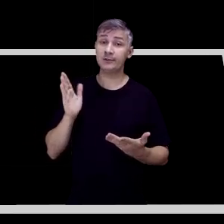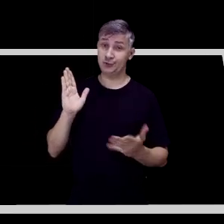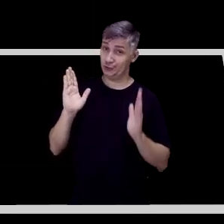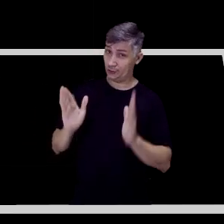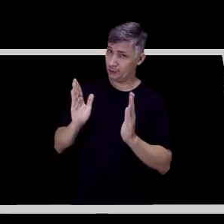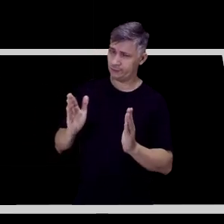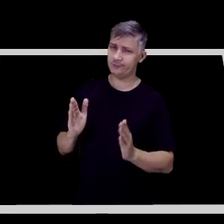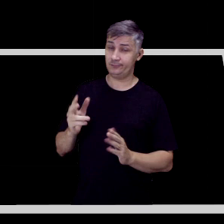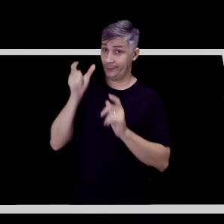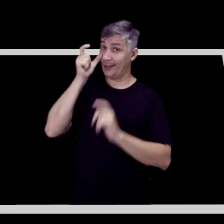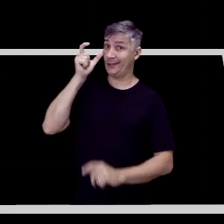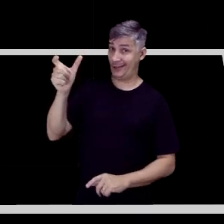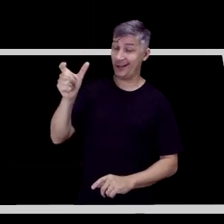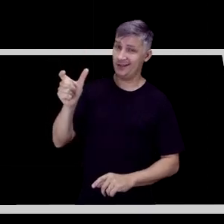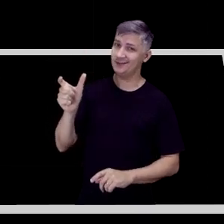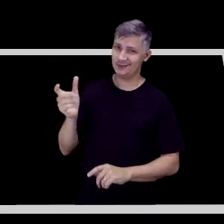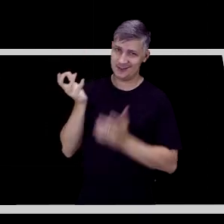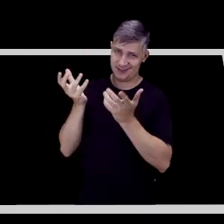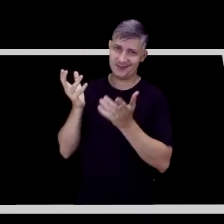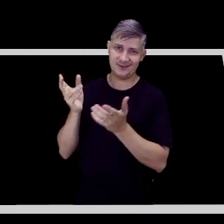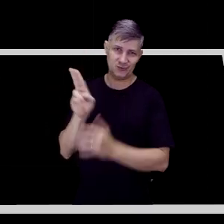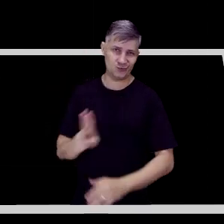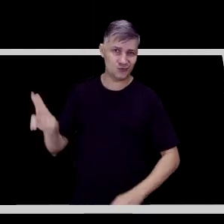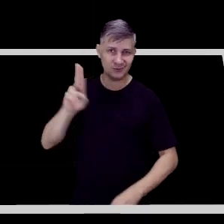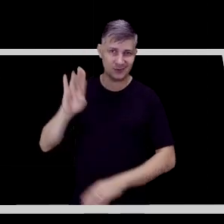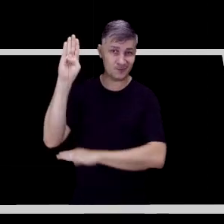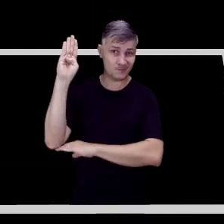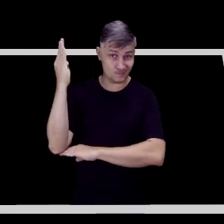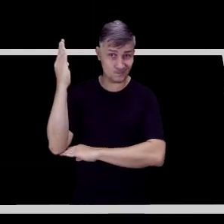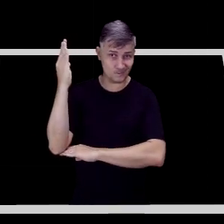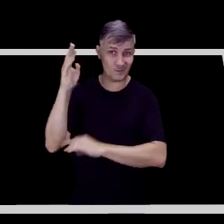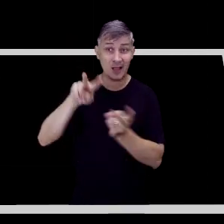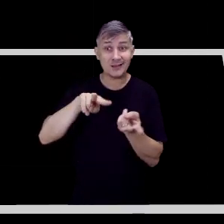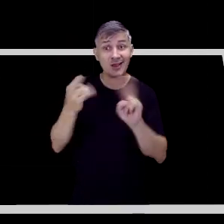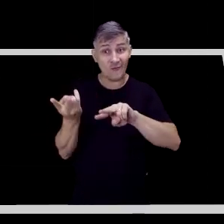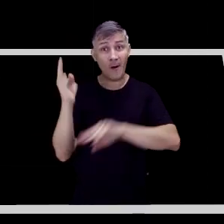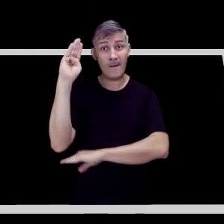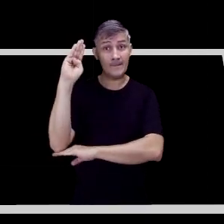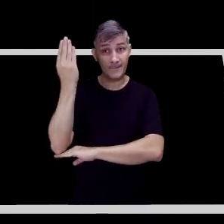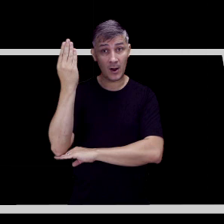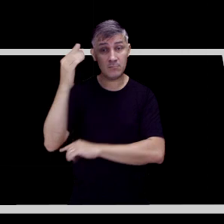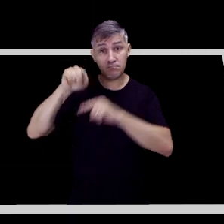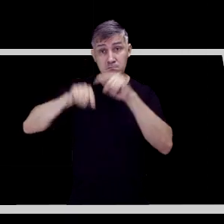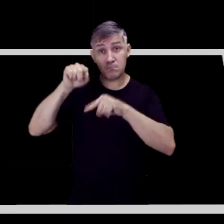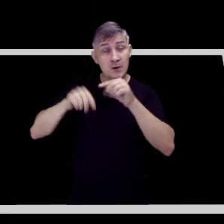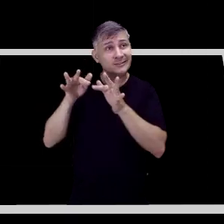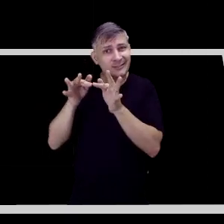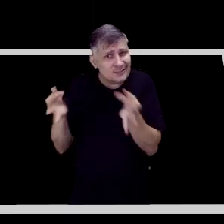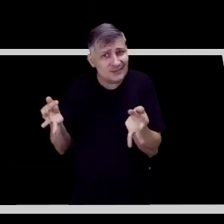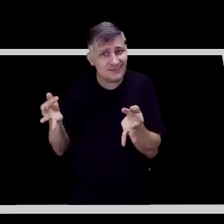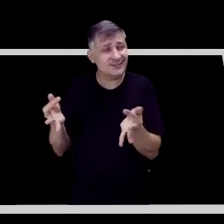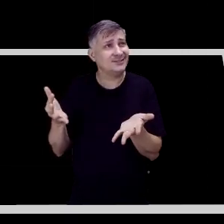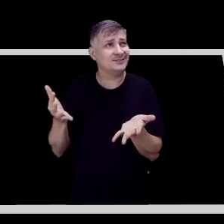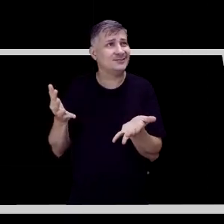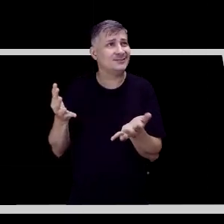Então isso sempre nos interessou como transformar a madeira de um